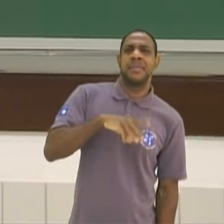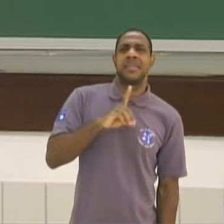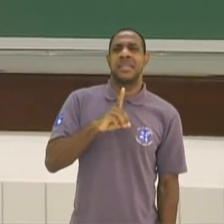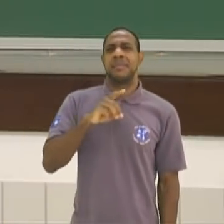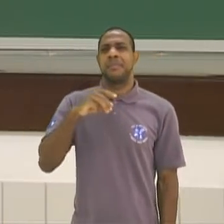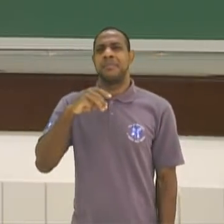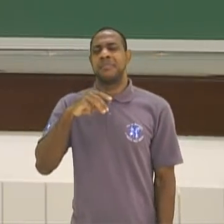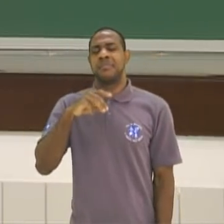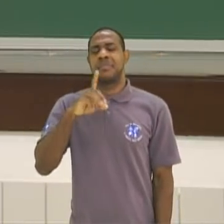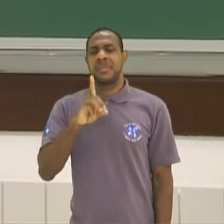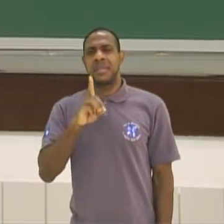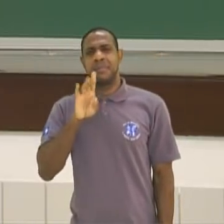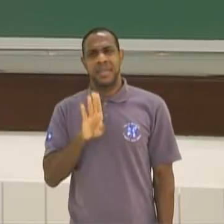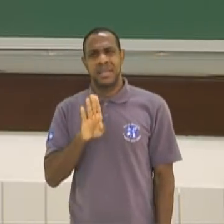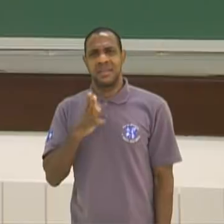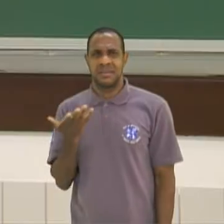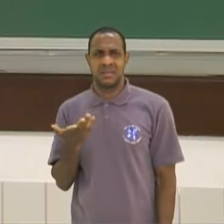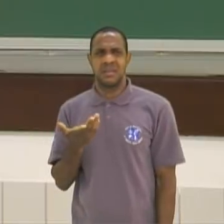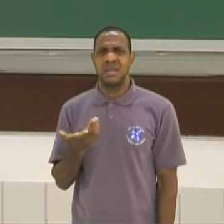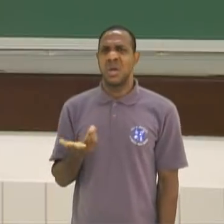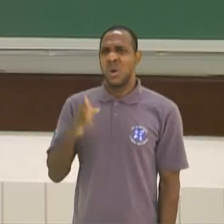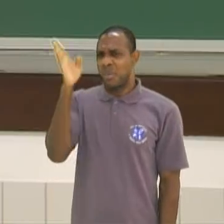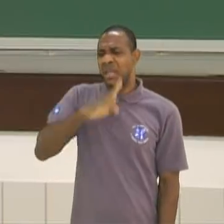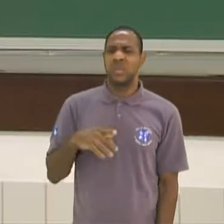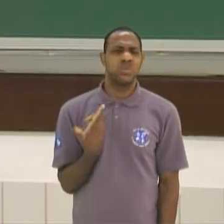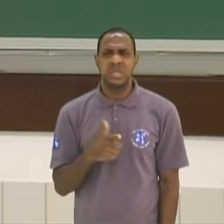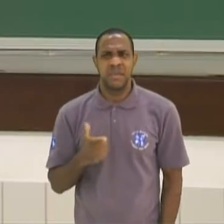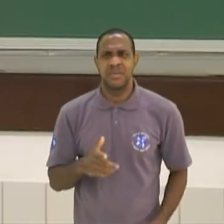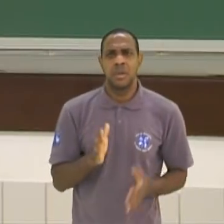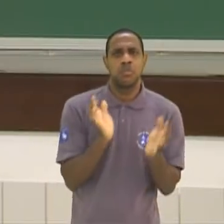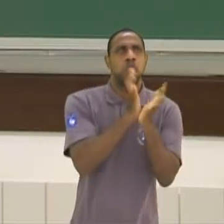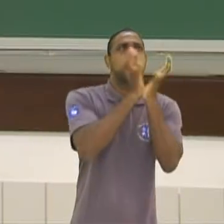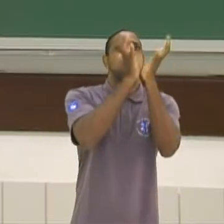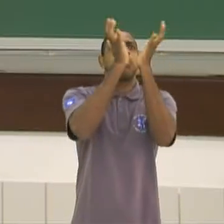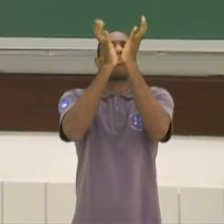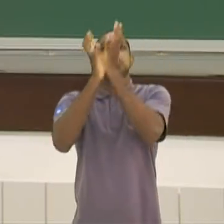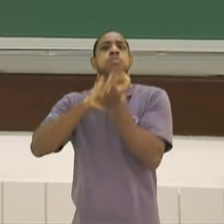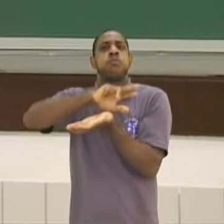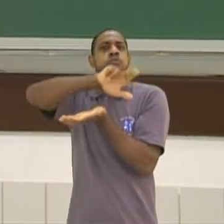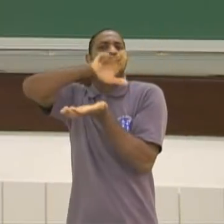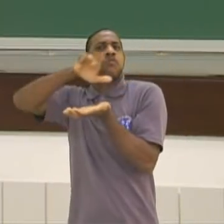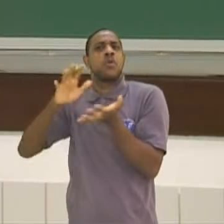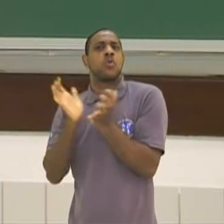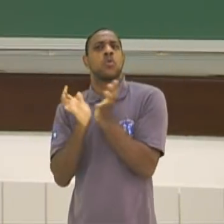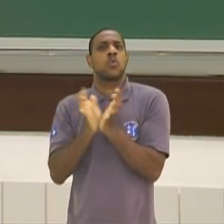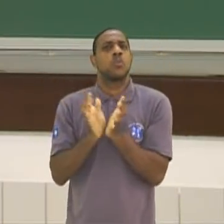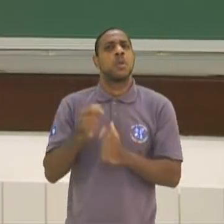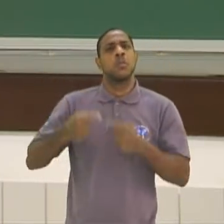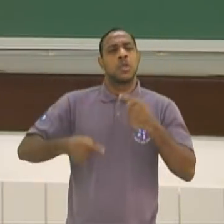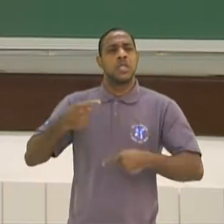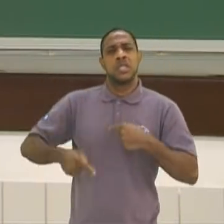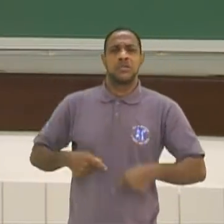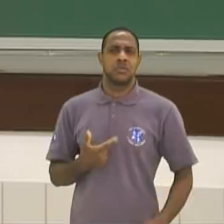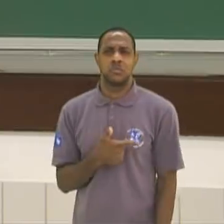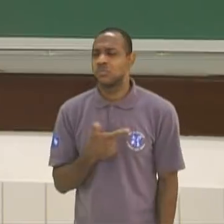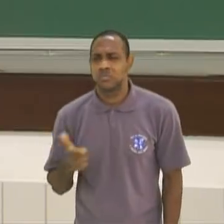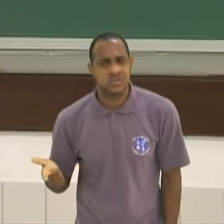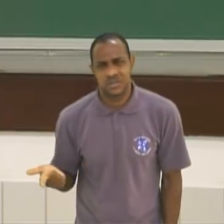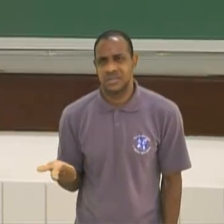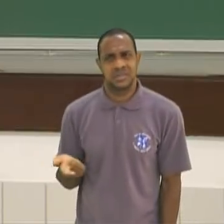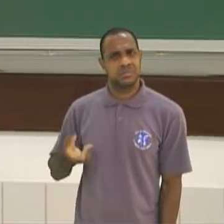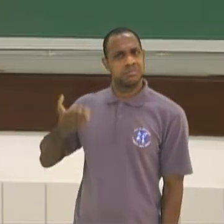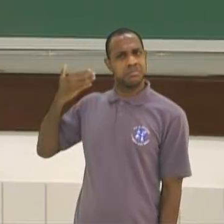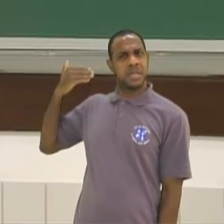Brasil nem sempre teve essa variedade de partidos políticos. Ou lembra lá do governo do Getúlio do Estado Novo, quando não podia